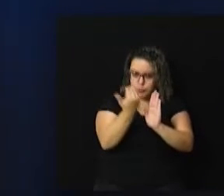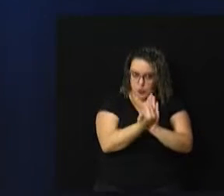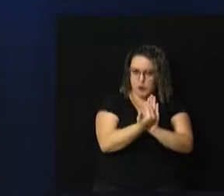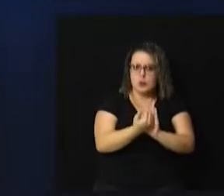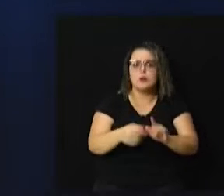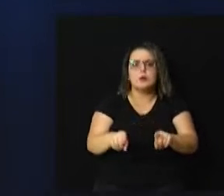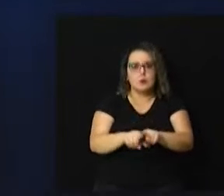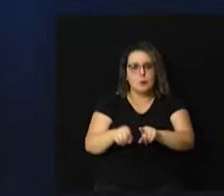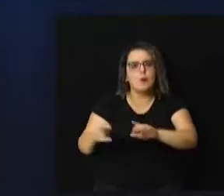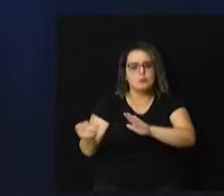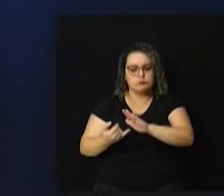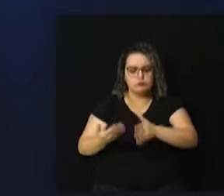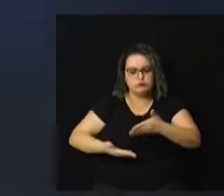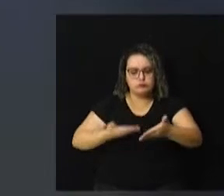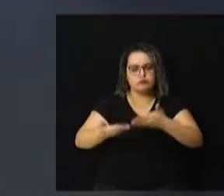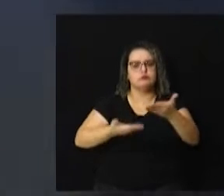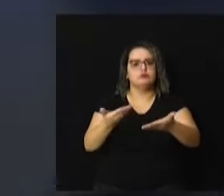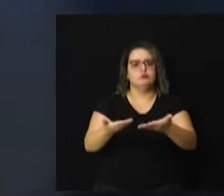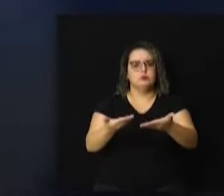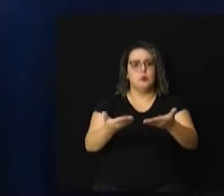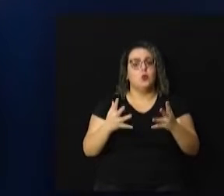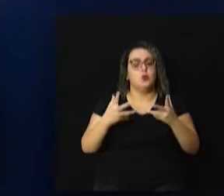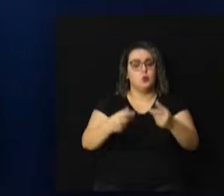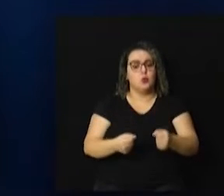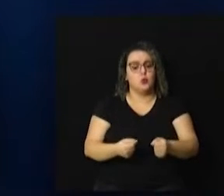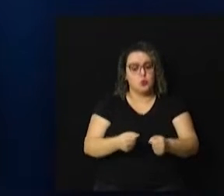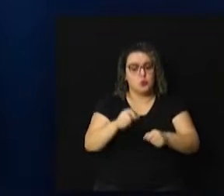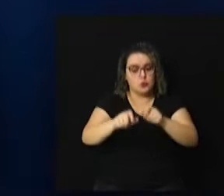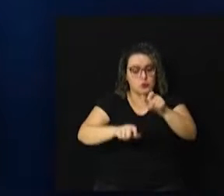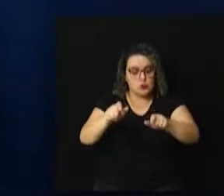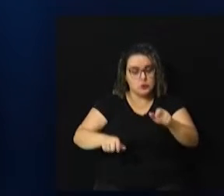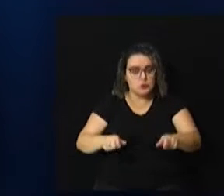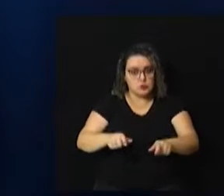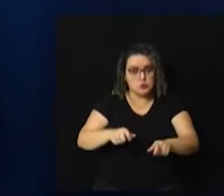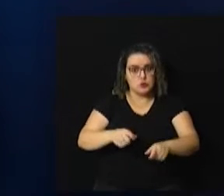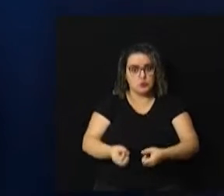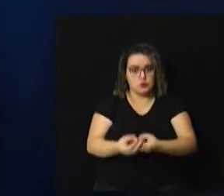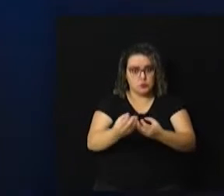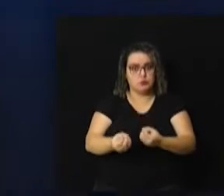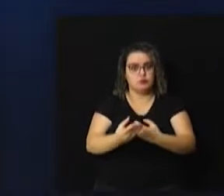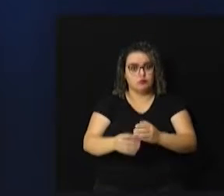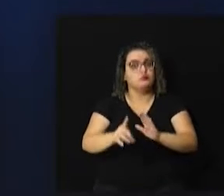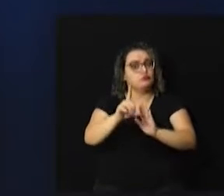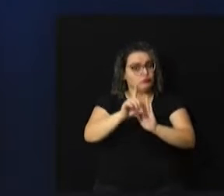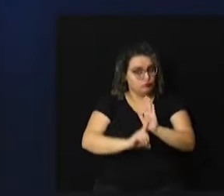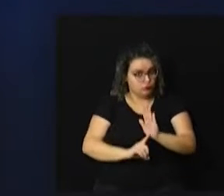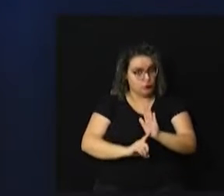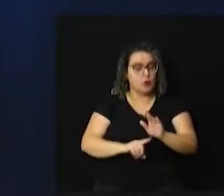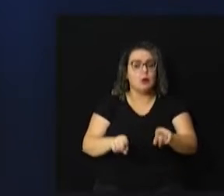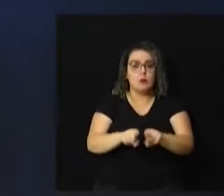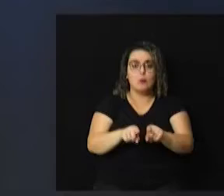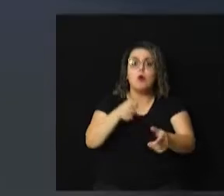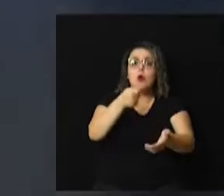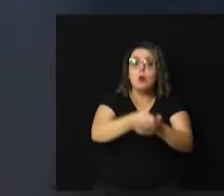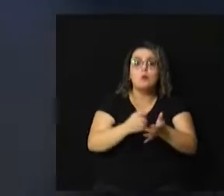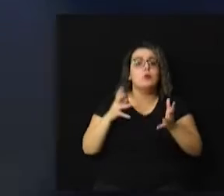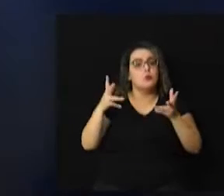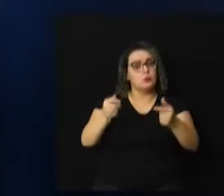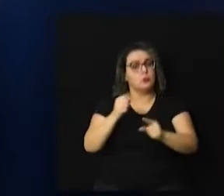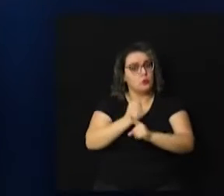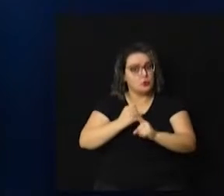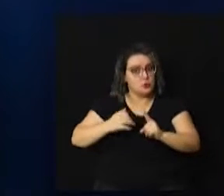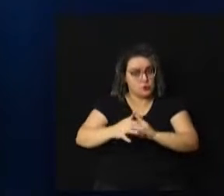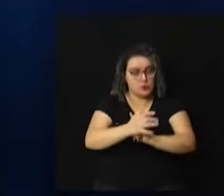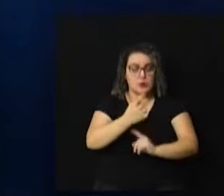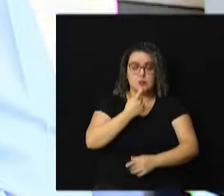também institucional ao tratamento de dados pessoais, regulamentar e disciplinar os direitos e os deveres de toda a